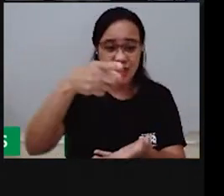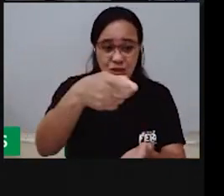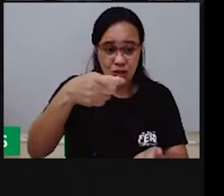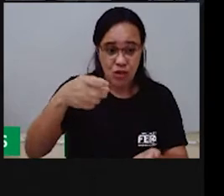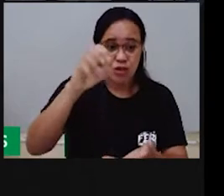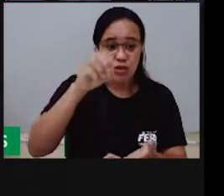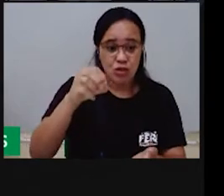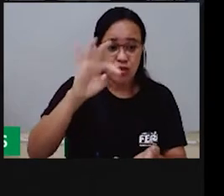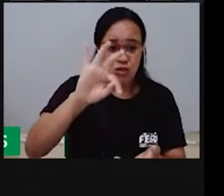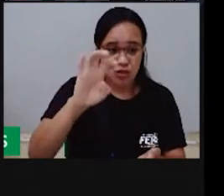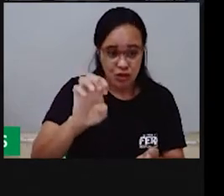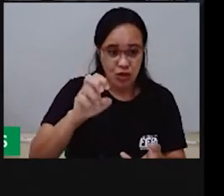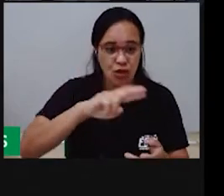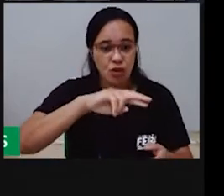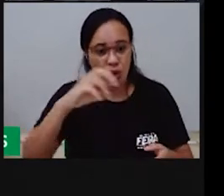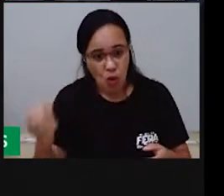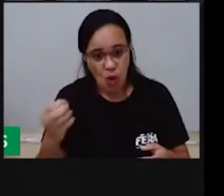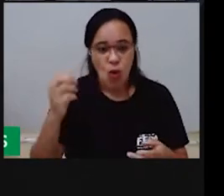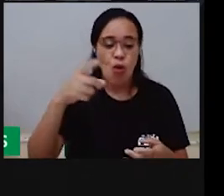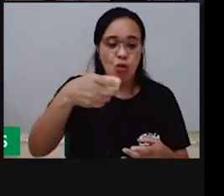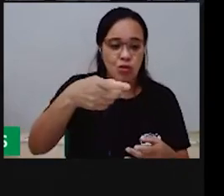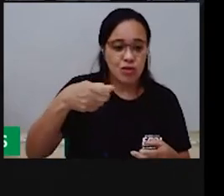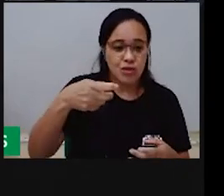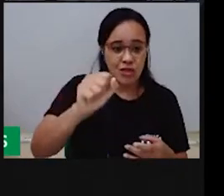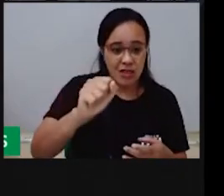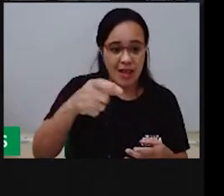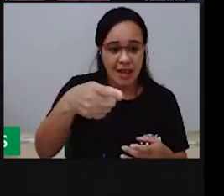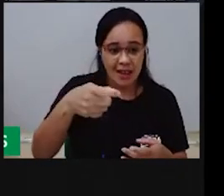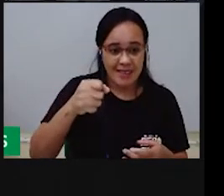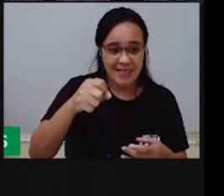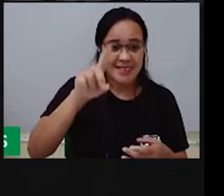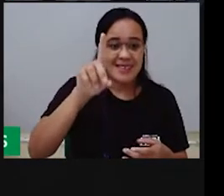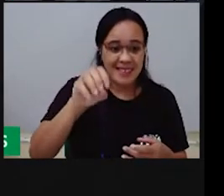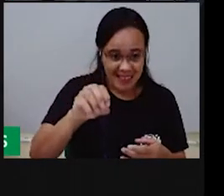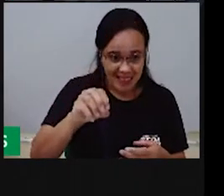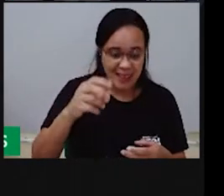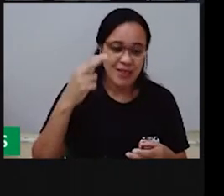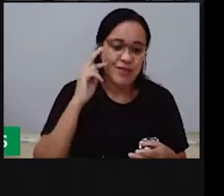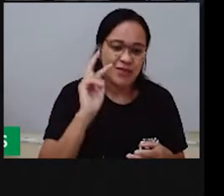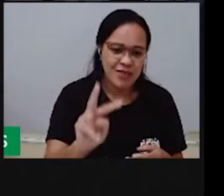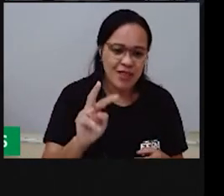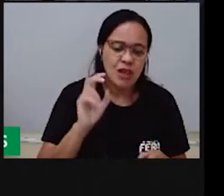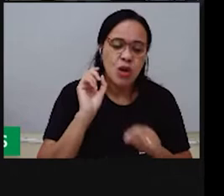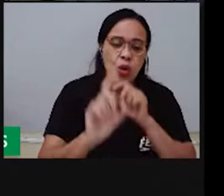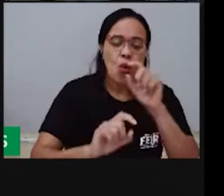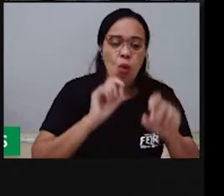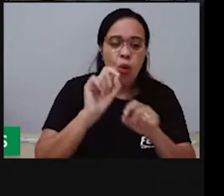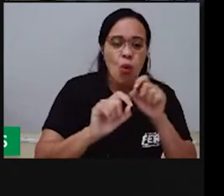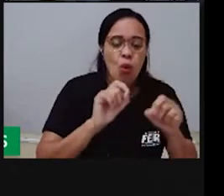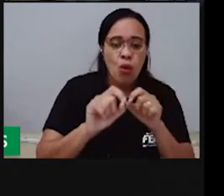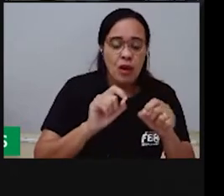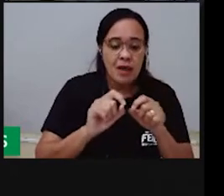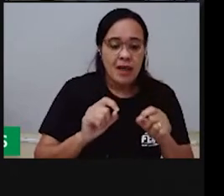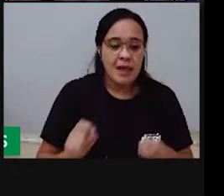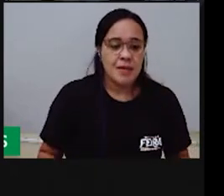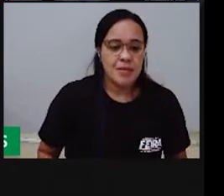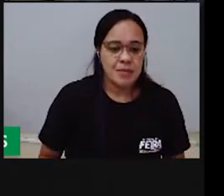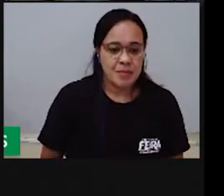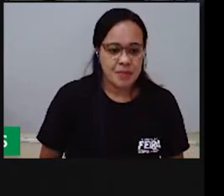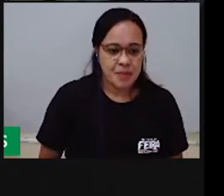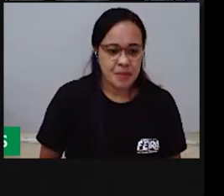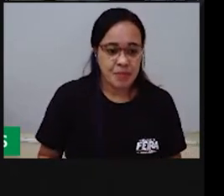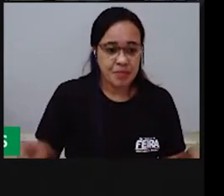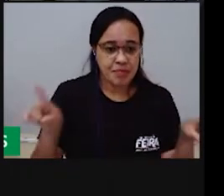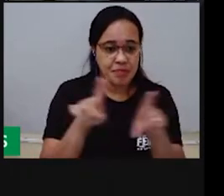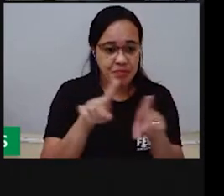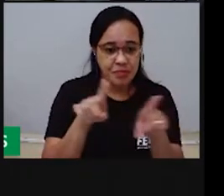Com essa aula, vocês vão aprender a reconhecer e a contextualizar uma expressão artística e também